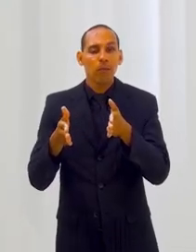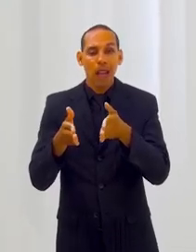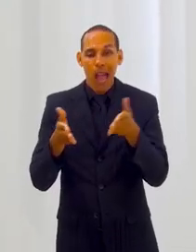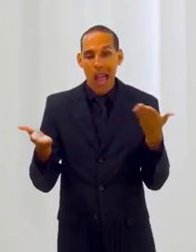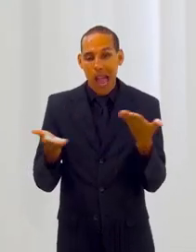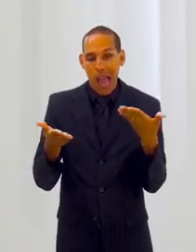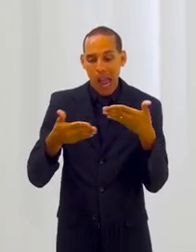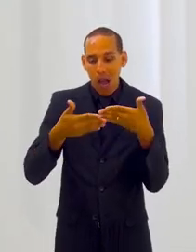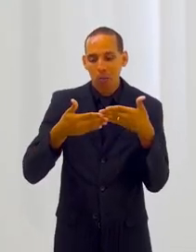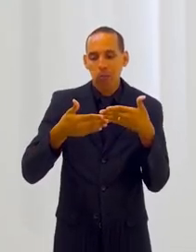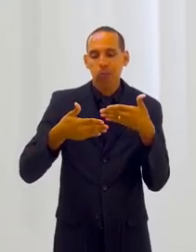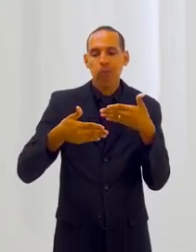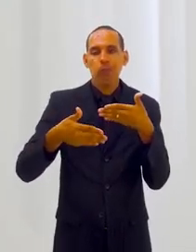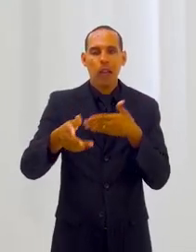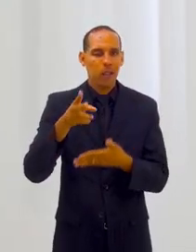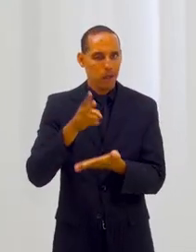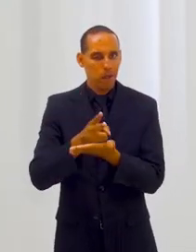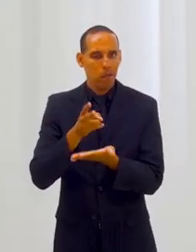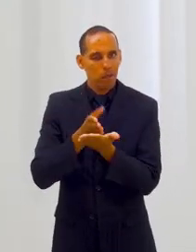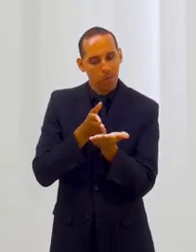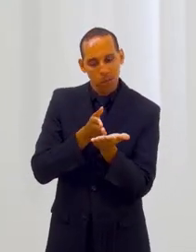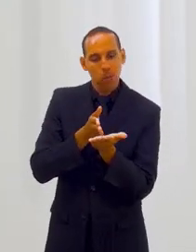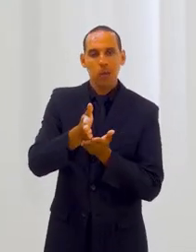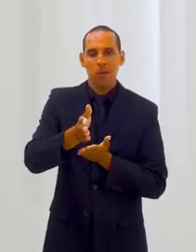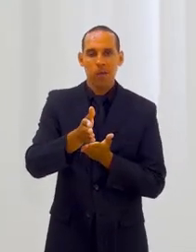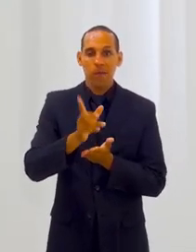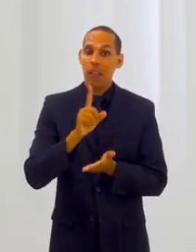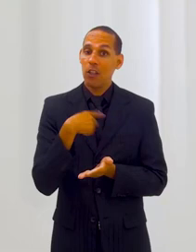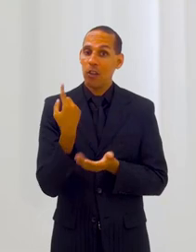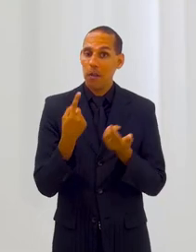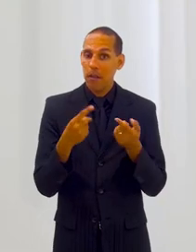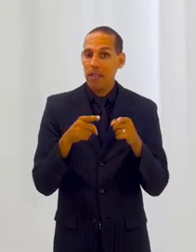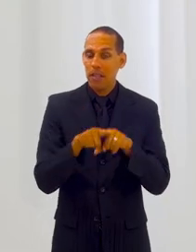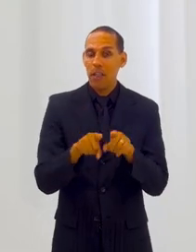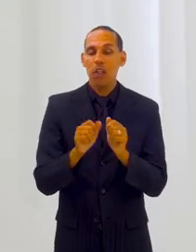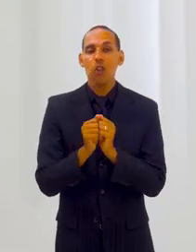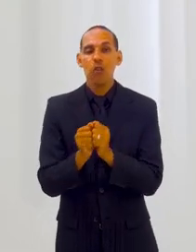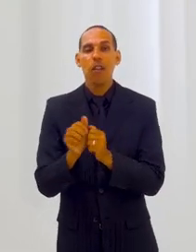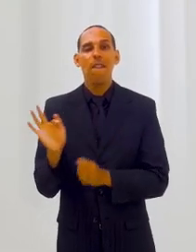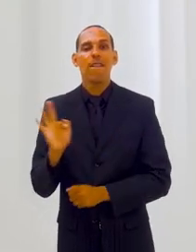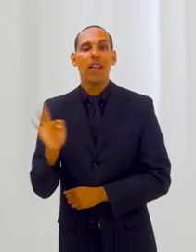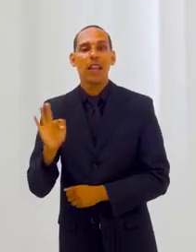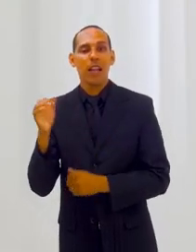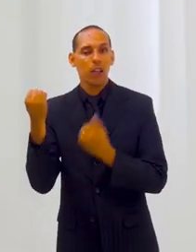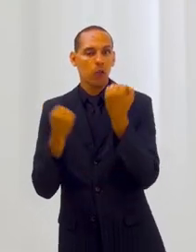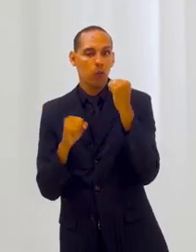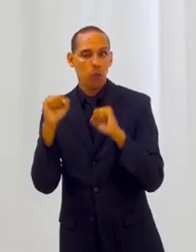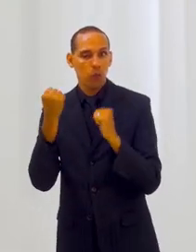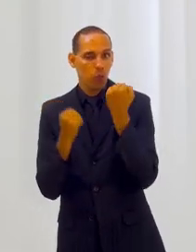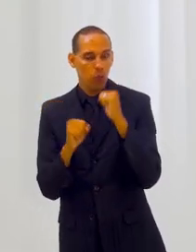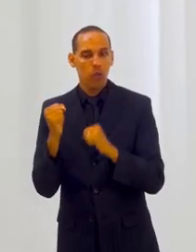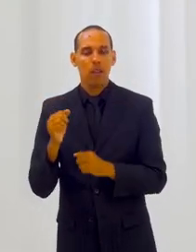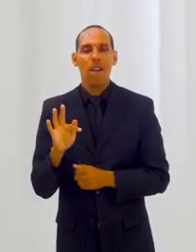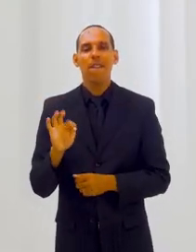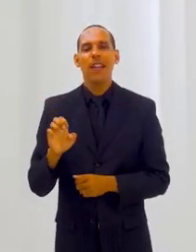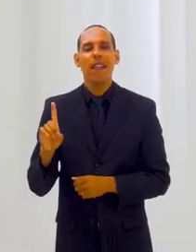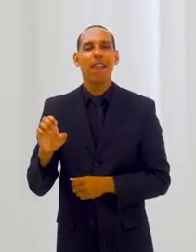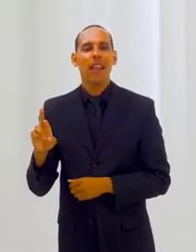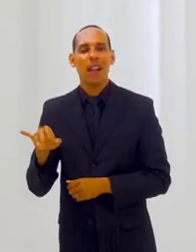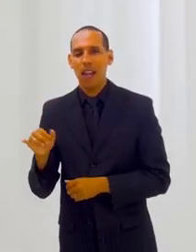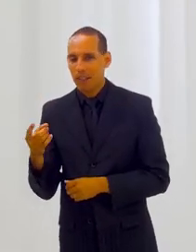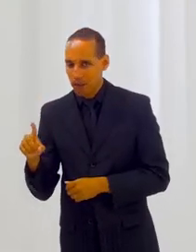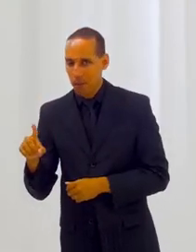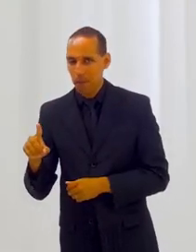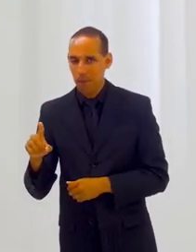para diante. Nós temos uma parceria muito forte com a nossa Federação das Indústrias e,